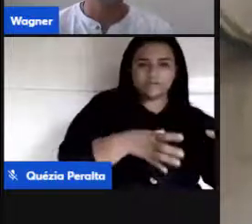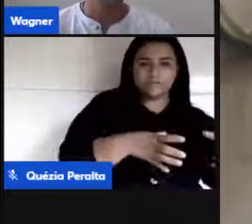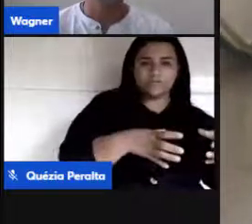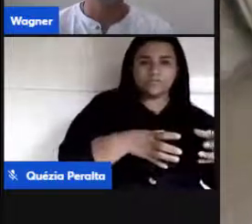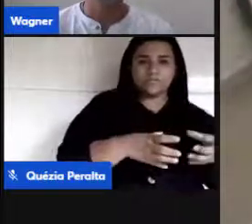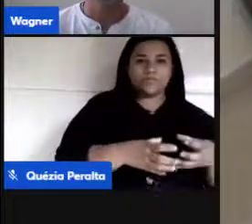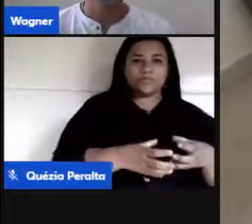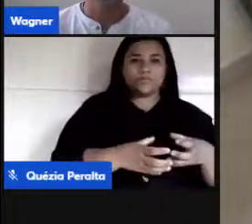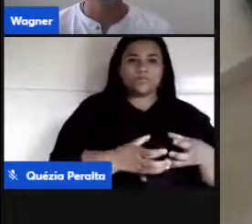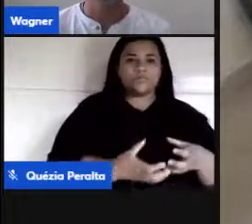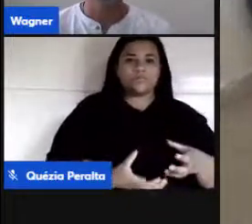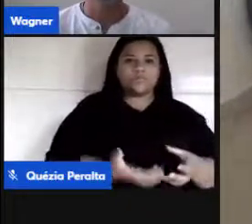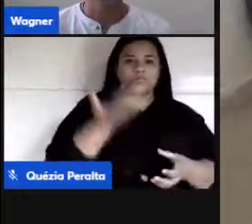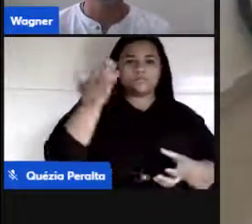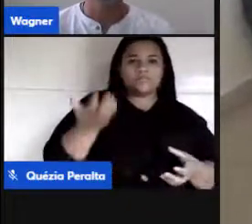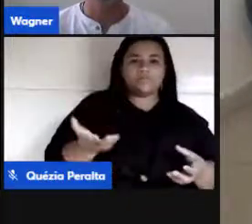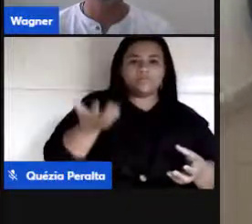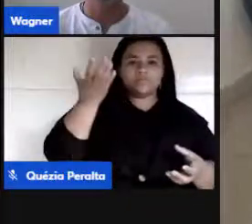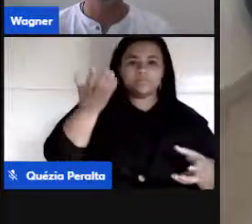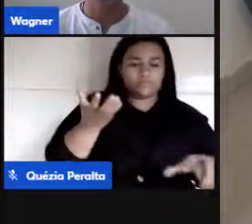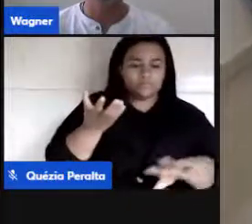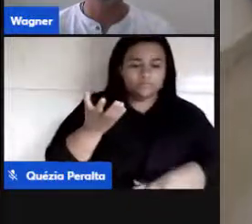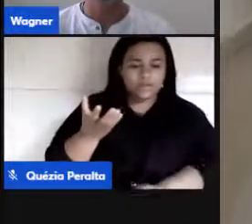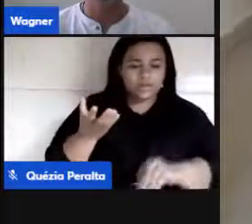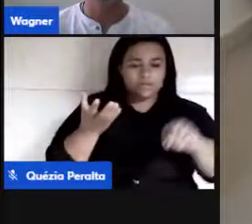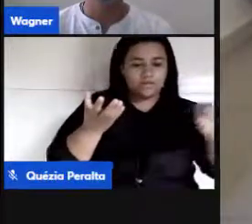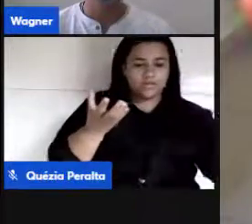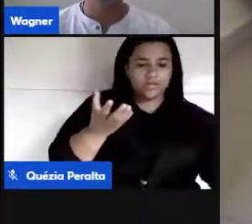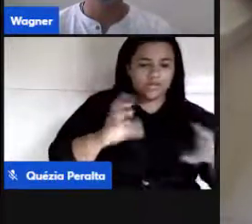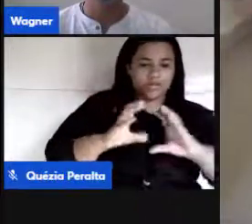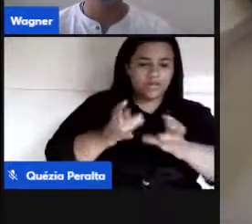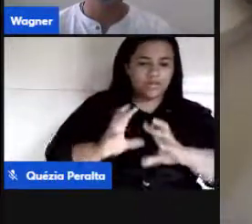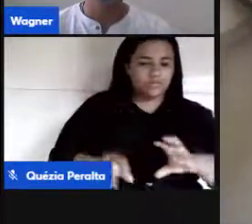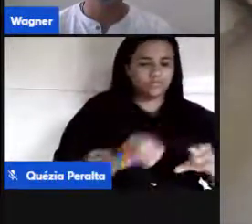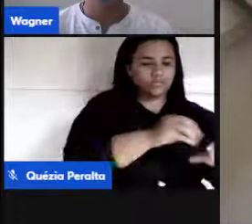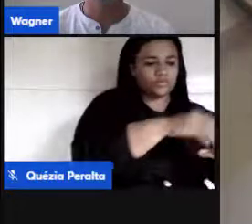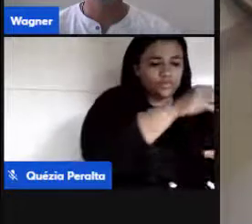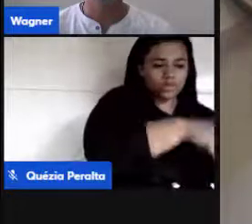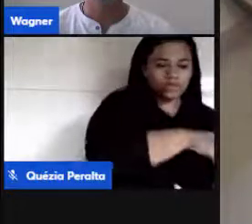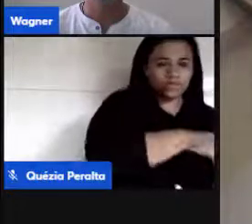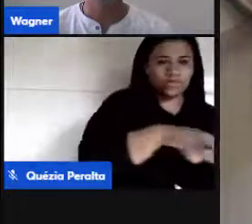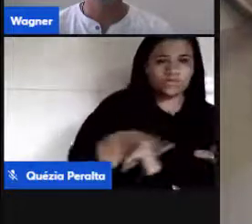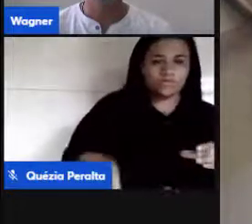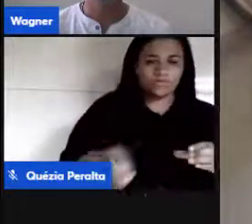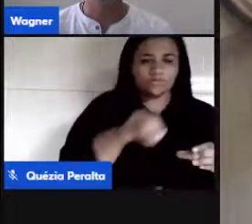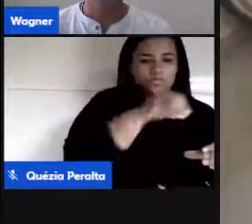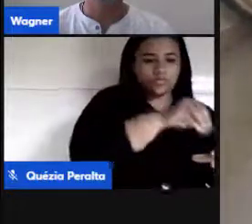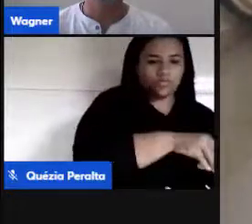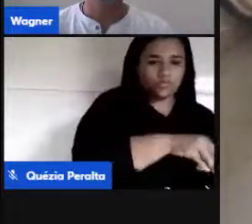tocando e, ao mesmo tempo, colocando a bolinha dentro do recipiente.